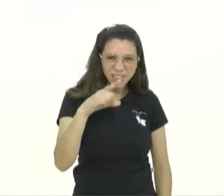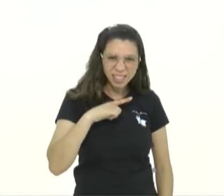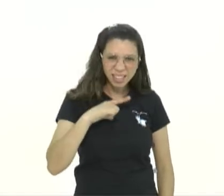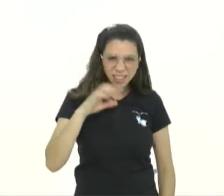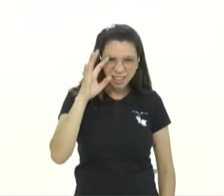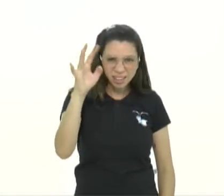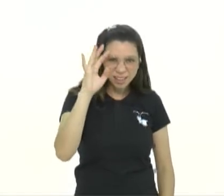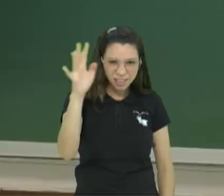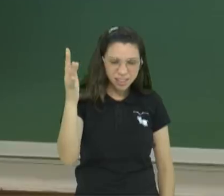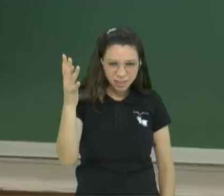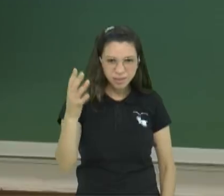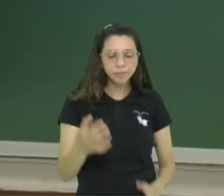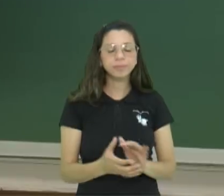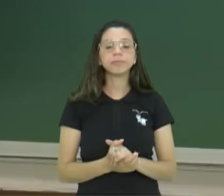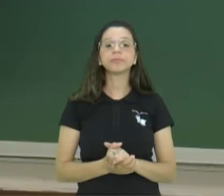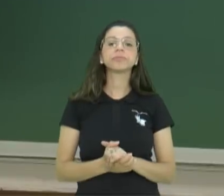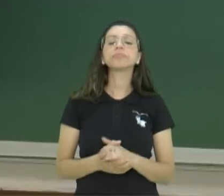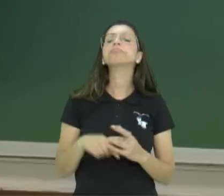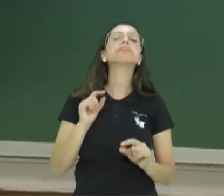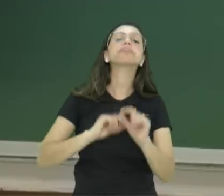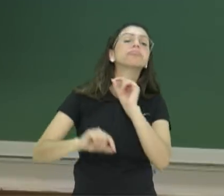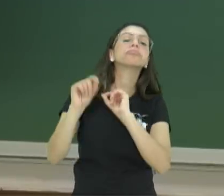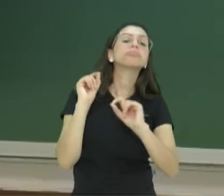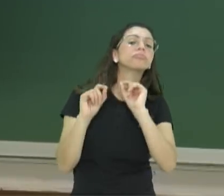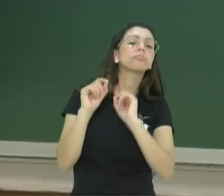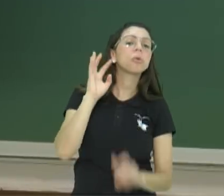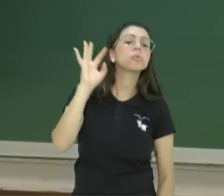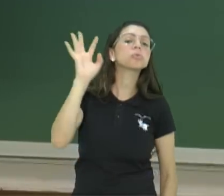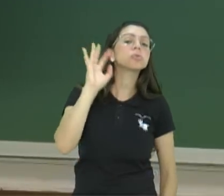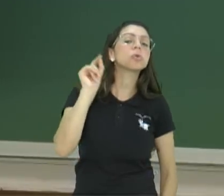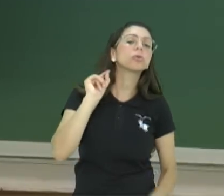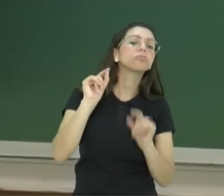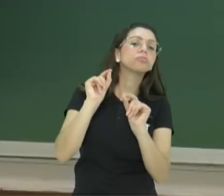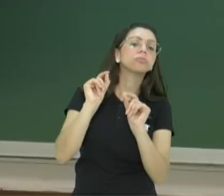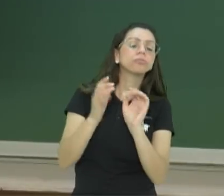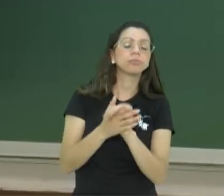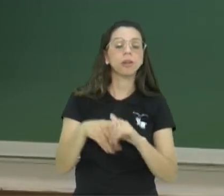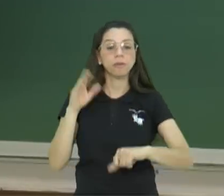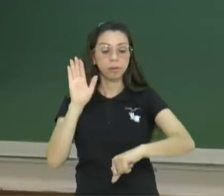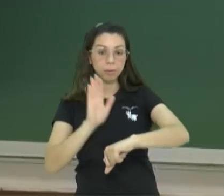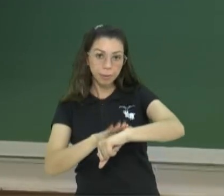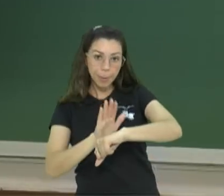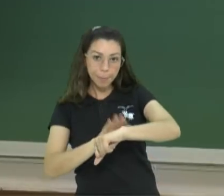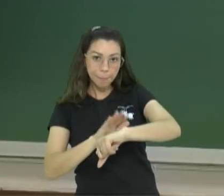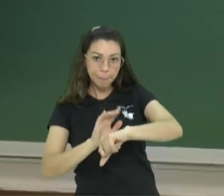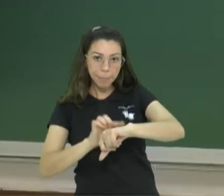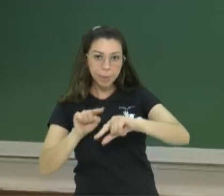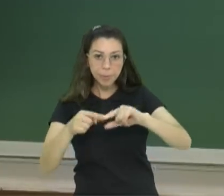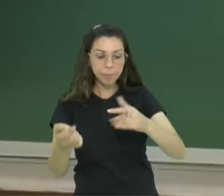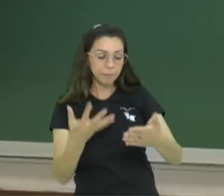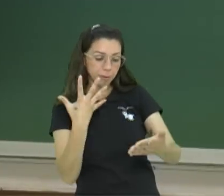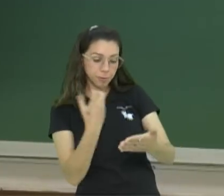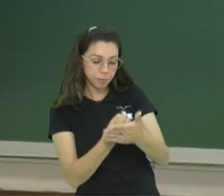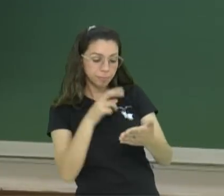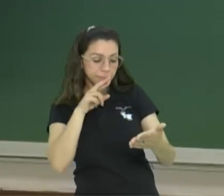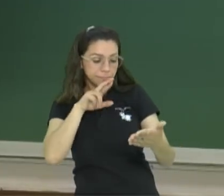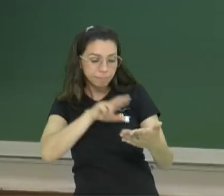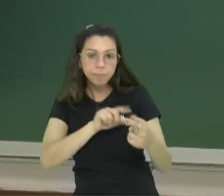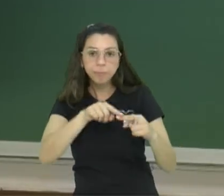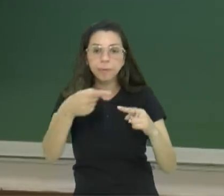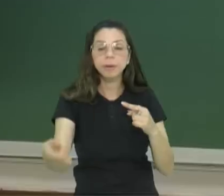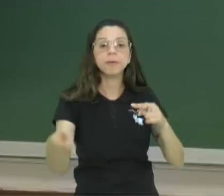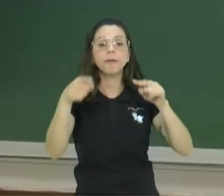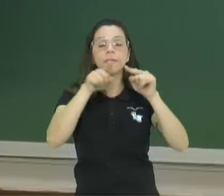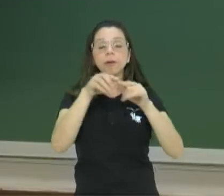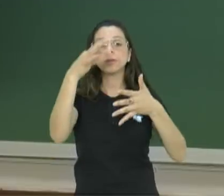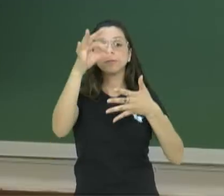What is your dream? Qual é esse sonho? Vou dar um tempinho, vocês vão registrar essa resposta aí no caderno de vocês e eu já